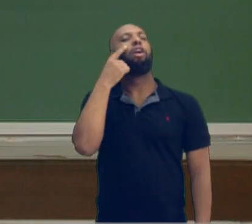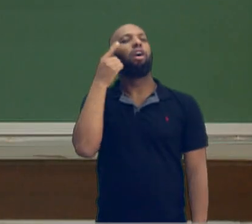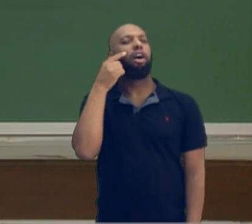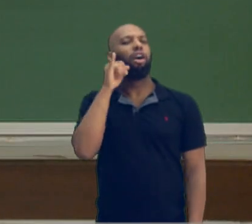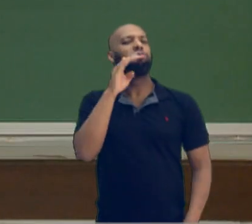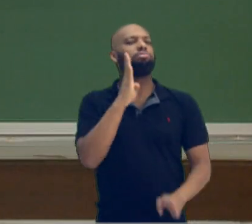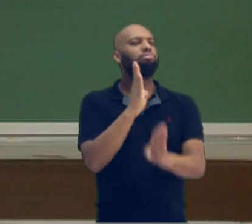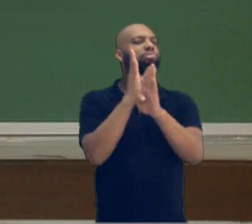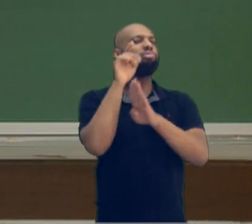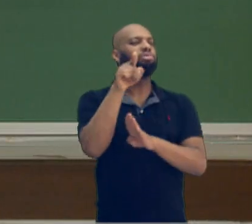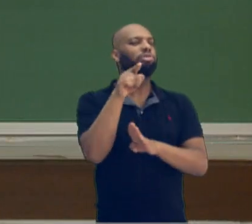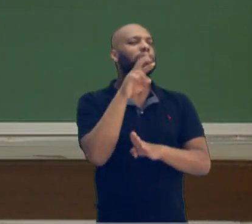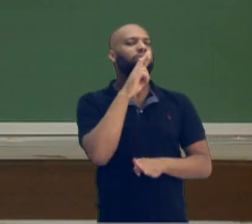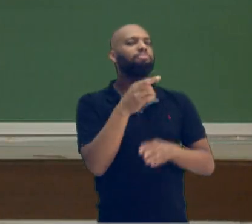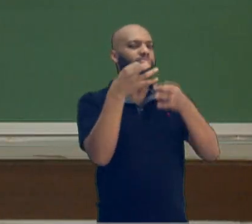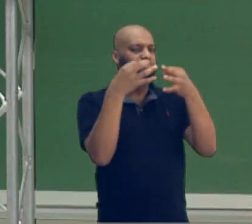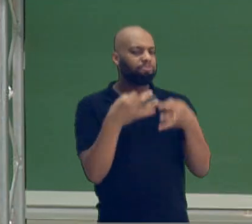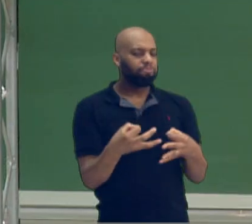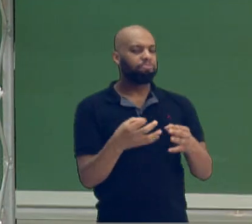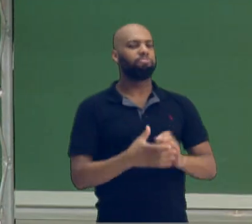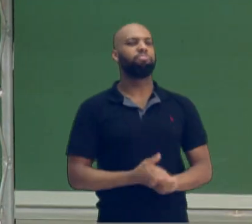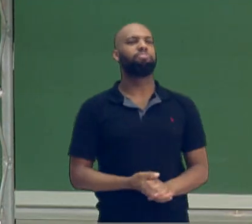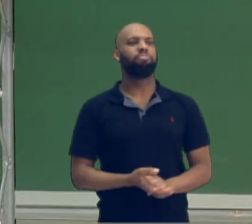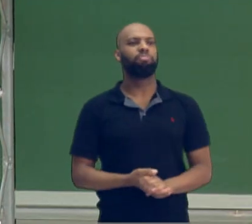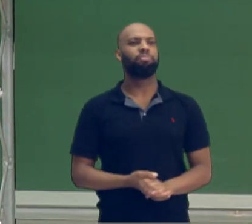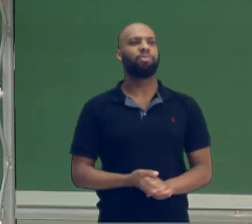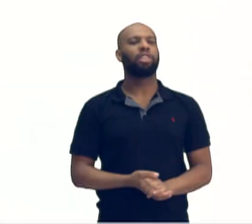se vocês conseguiram acertar essa.